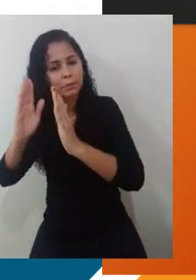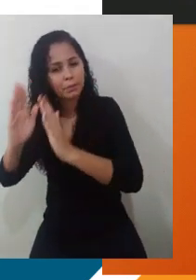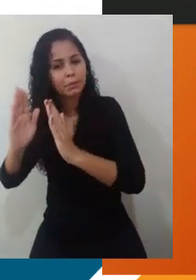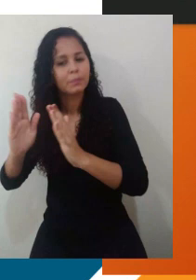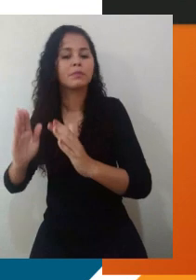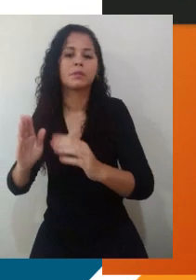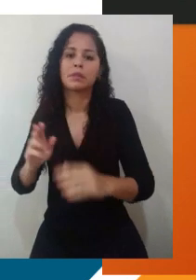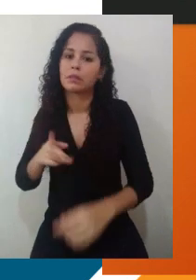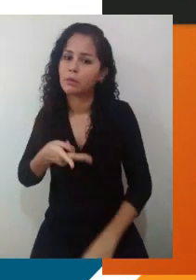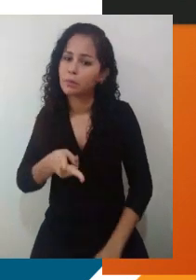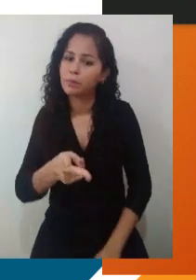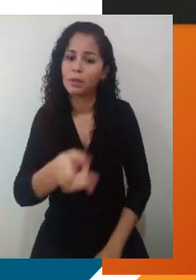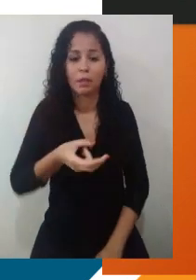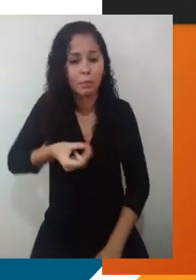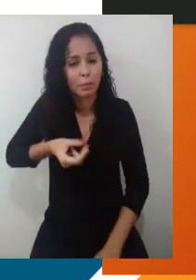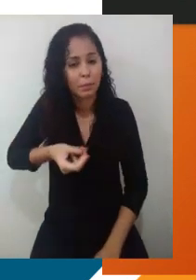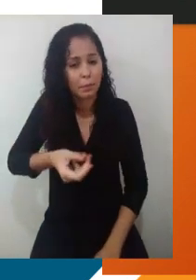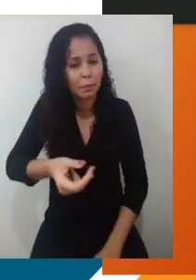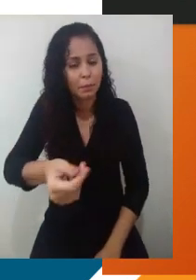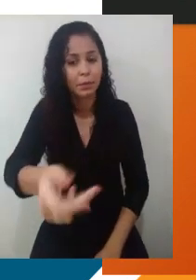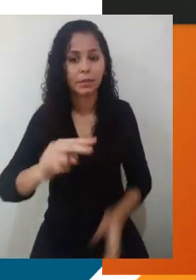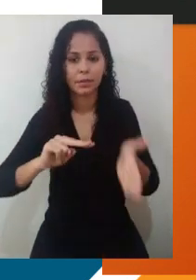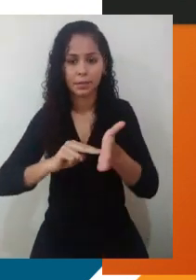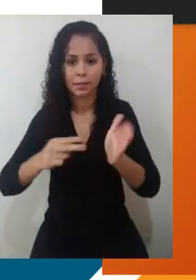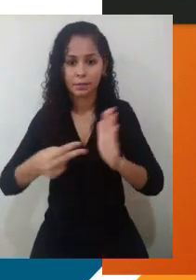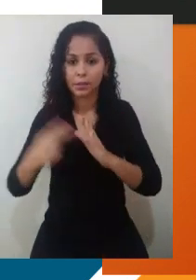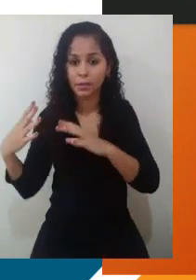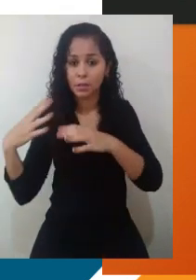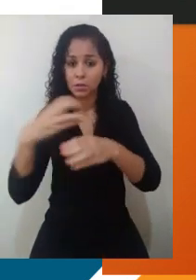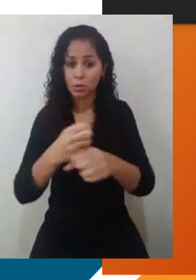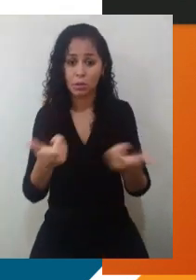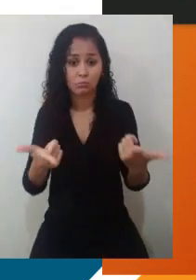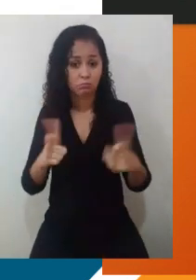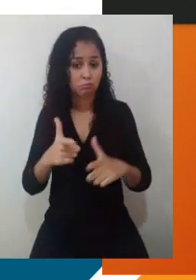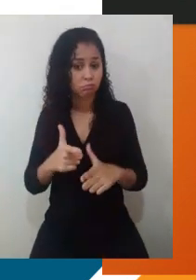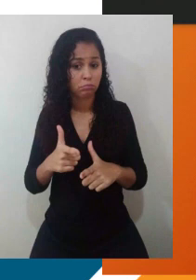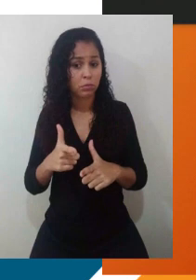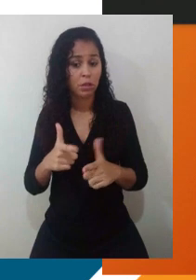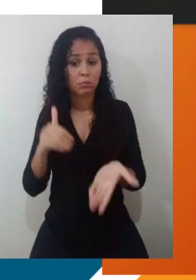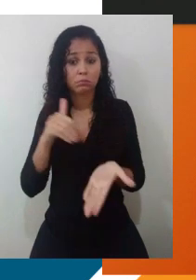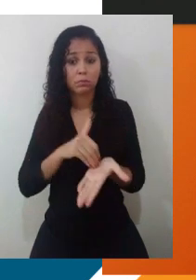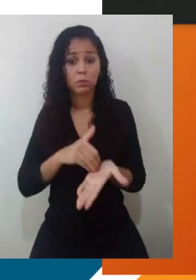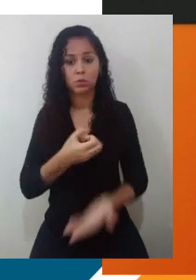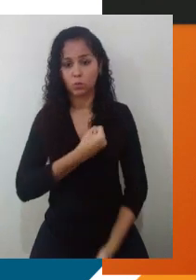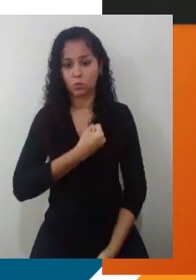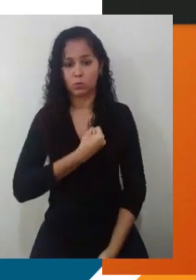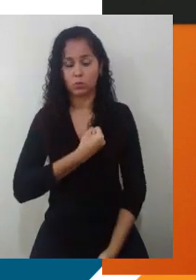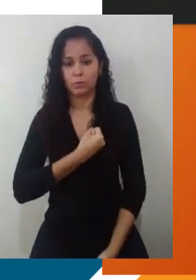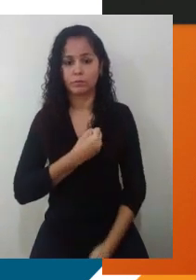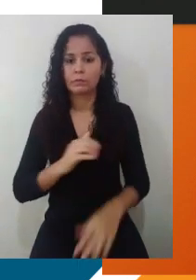acrescentadas infinitamente. Isso quer dizer que na nossa soma não há mais um último número. Quando